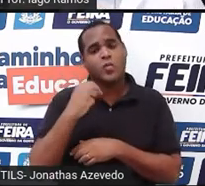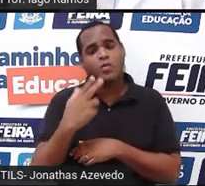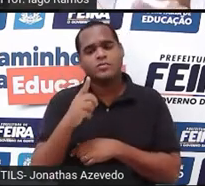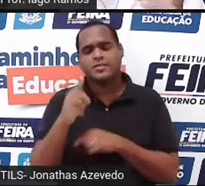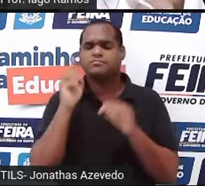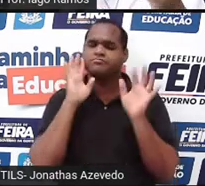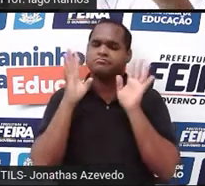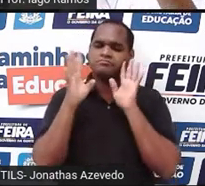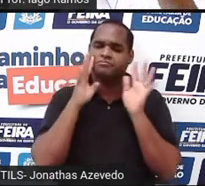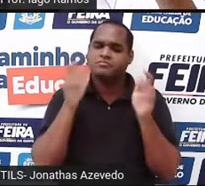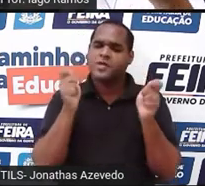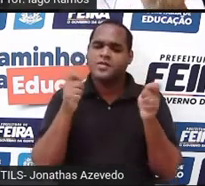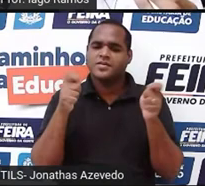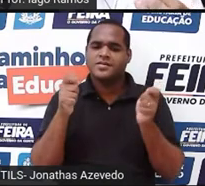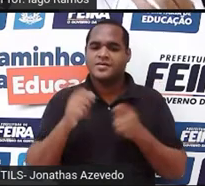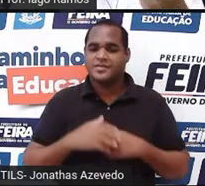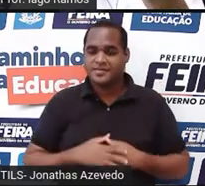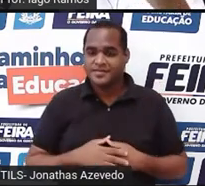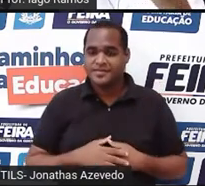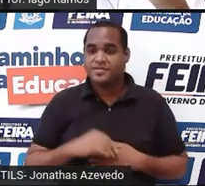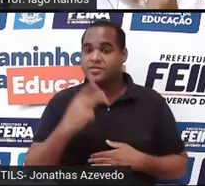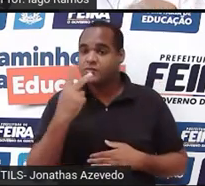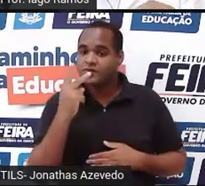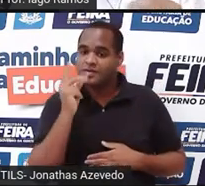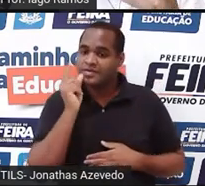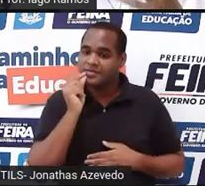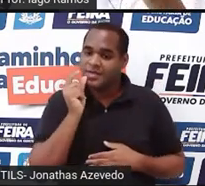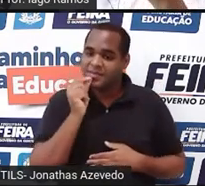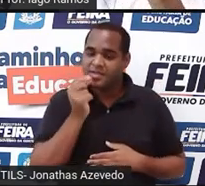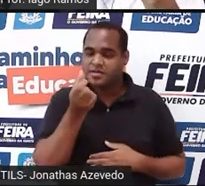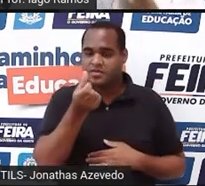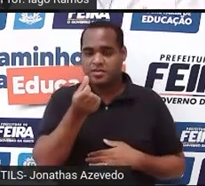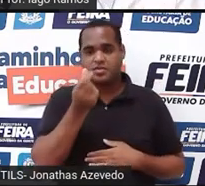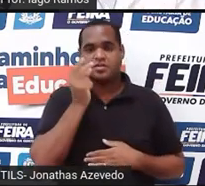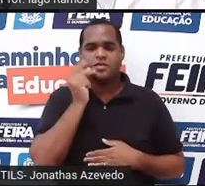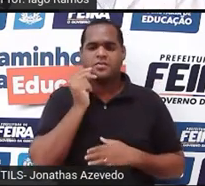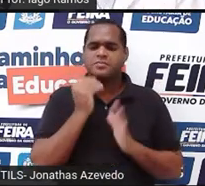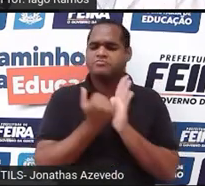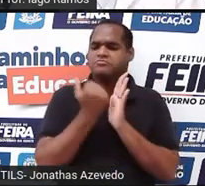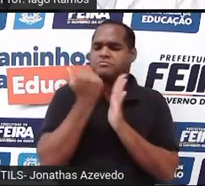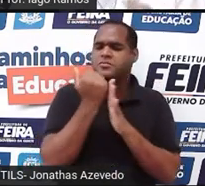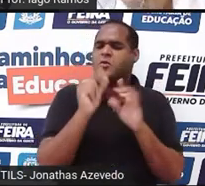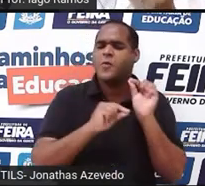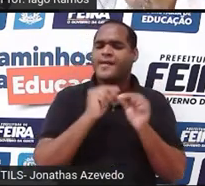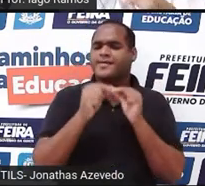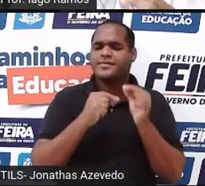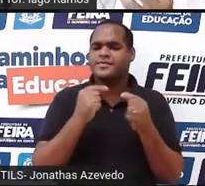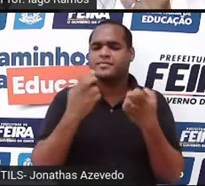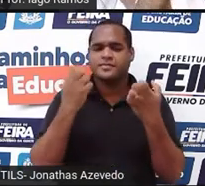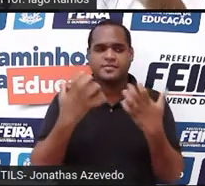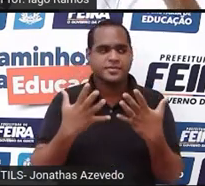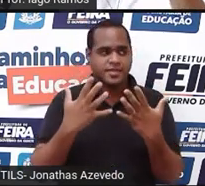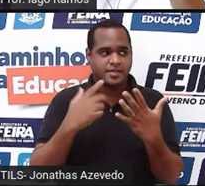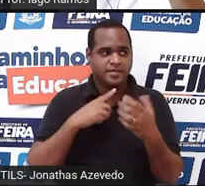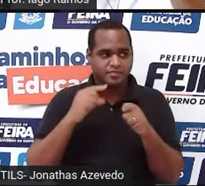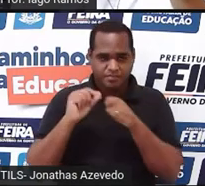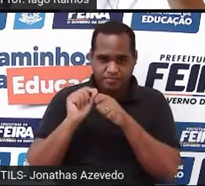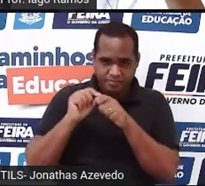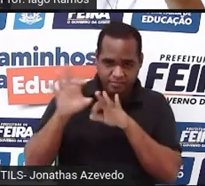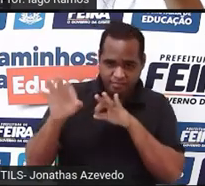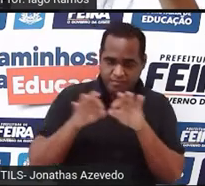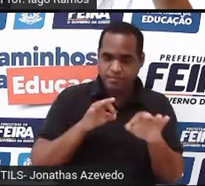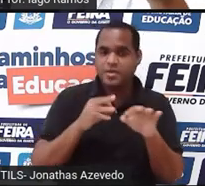pode pensar assim ó de 2 lápis para 6 lápis Aumentou como aumentou fazendo